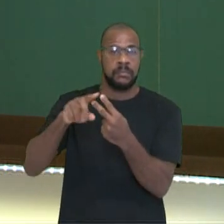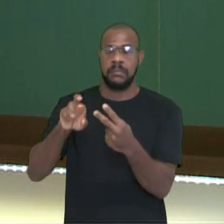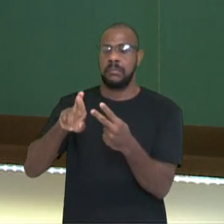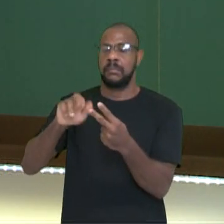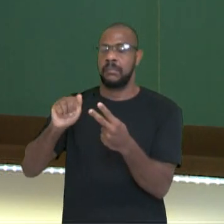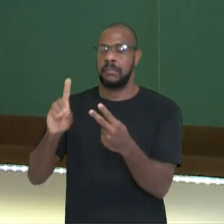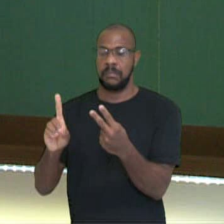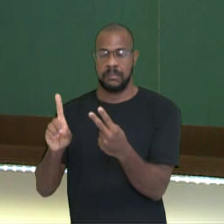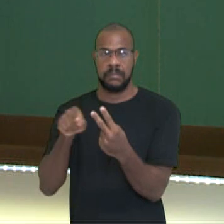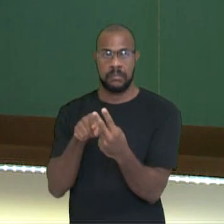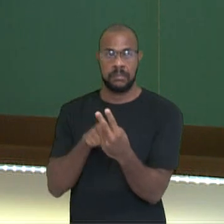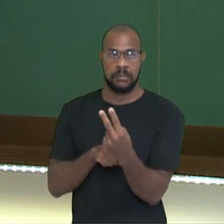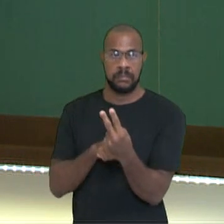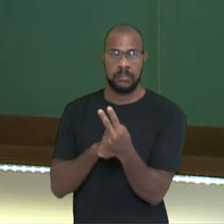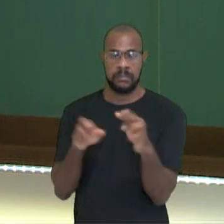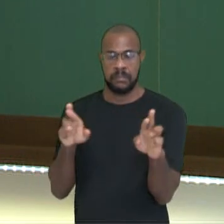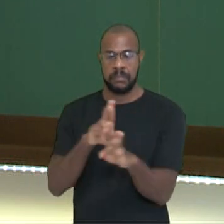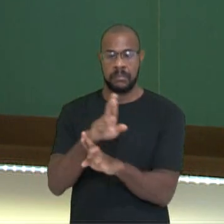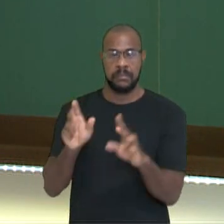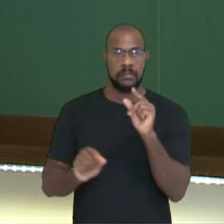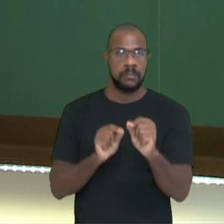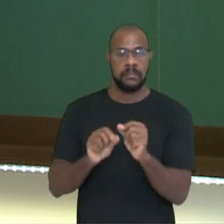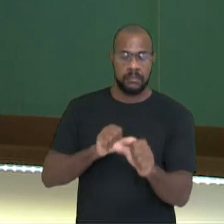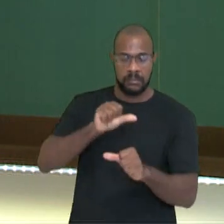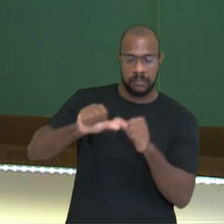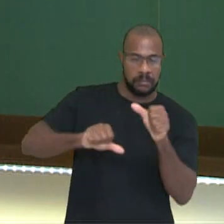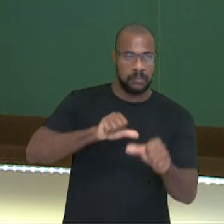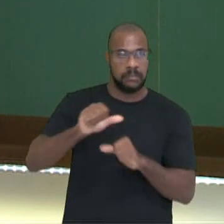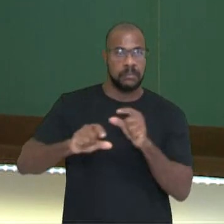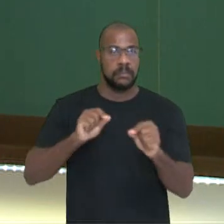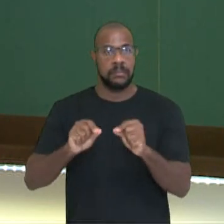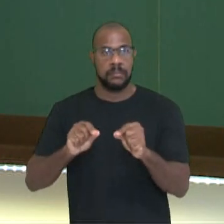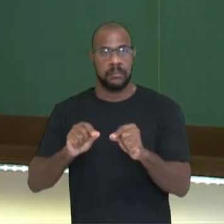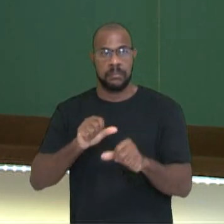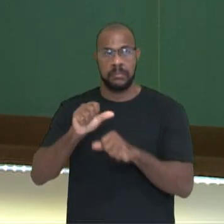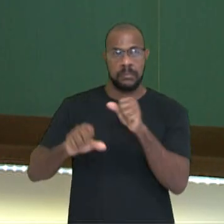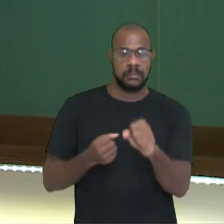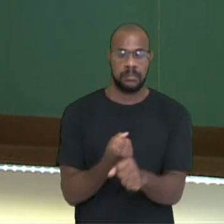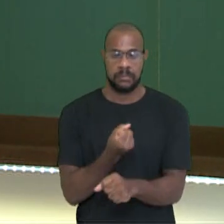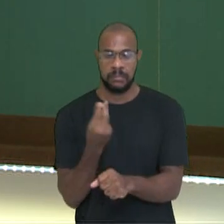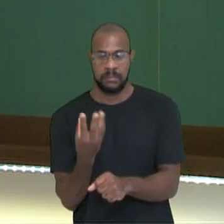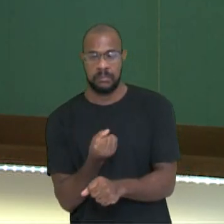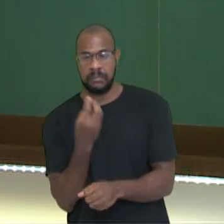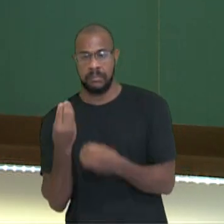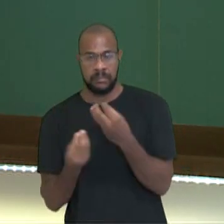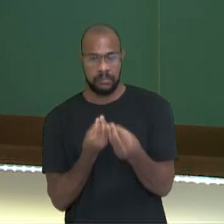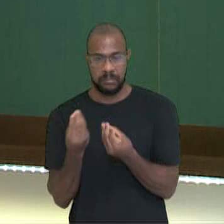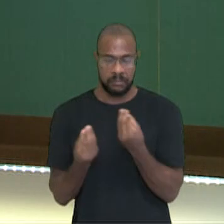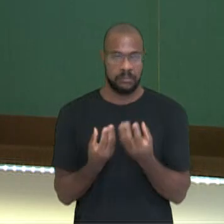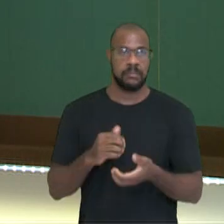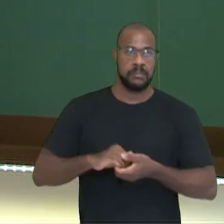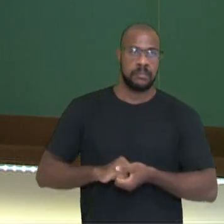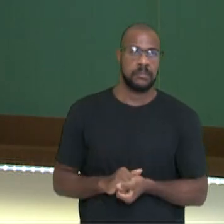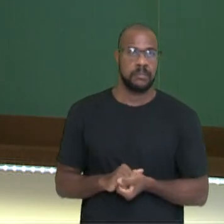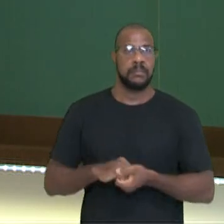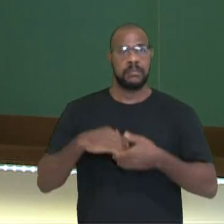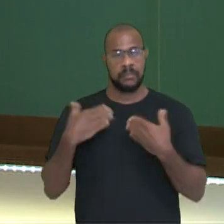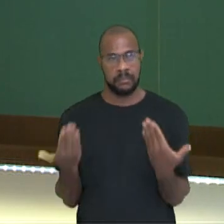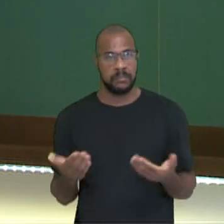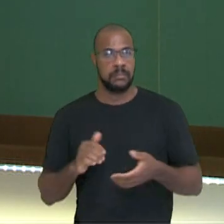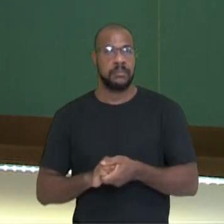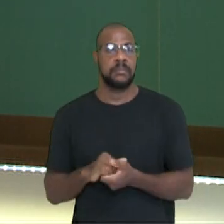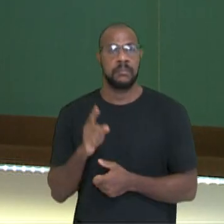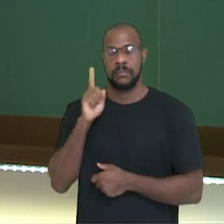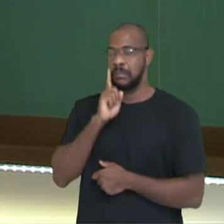radianos. Para que a gente usa essa relação? Para a transformação de unidades de medidas de ângulos, tá?